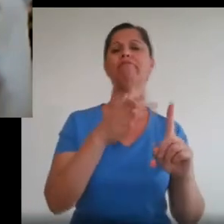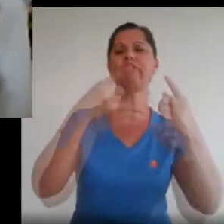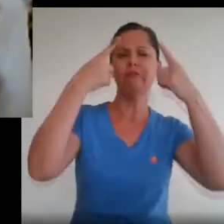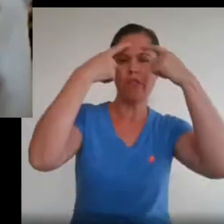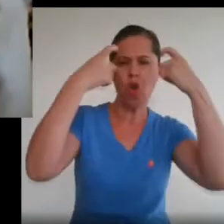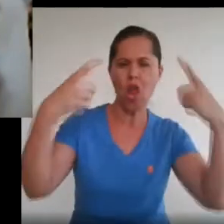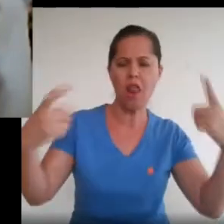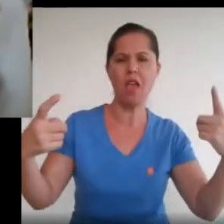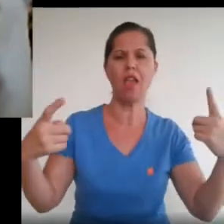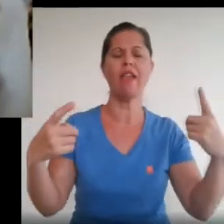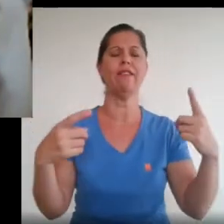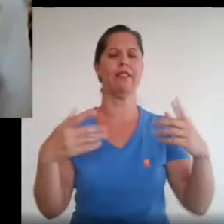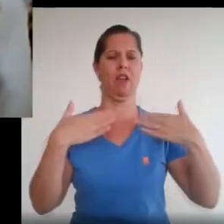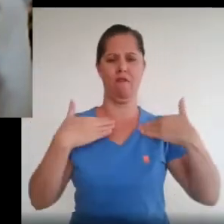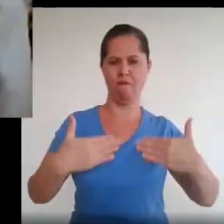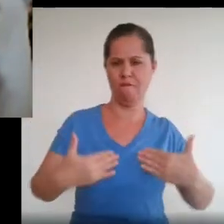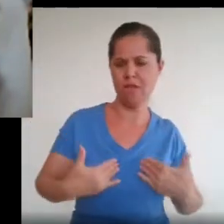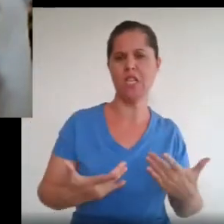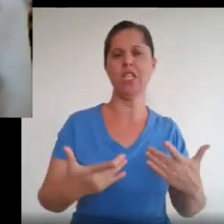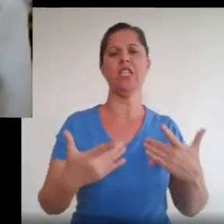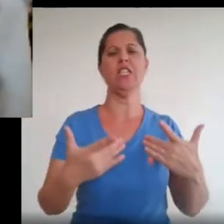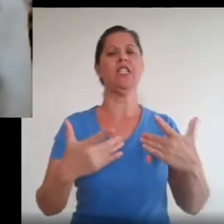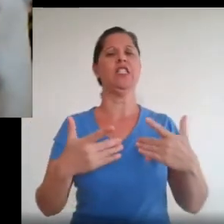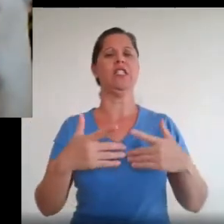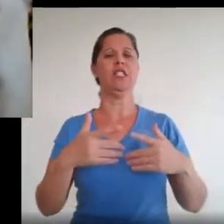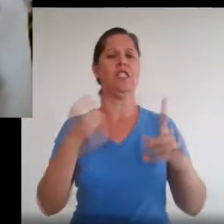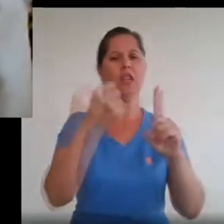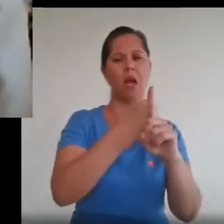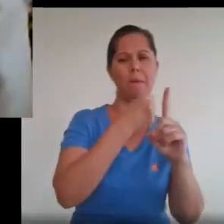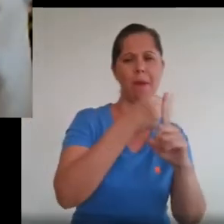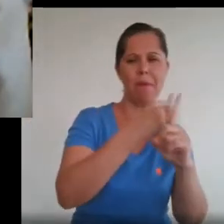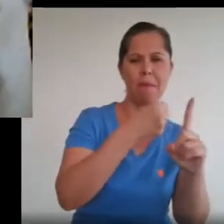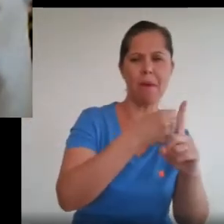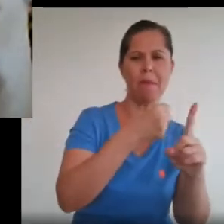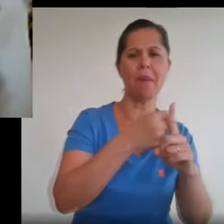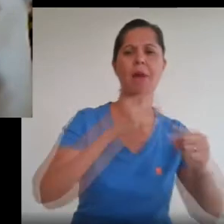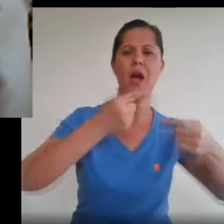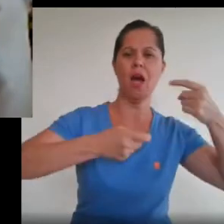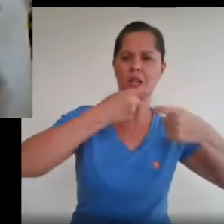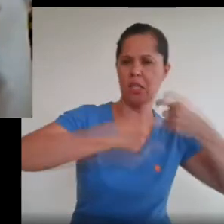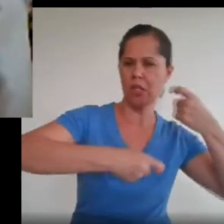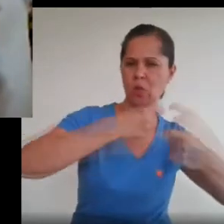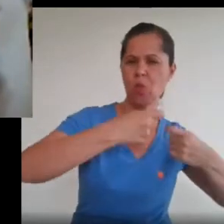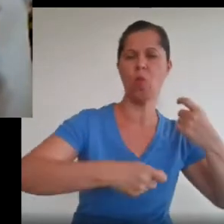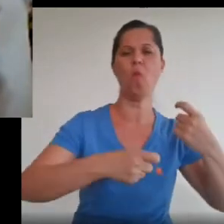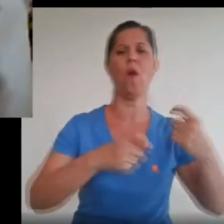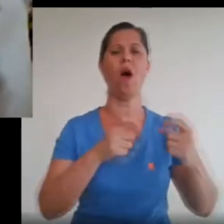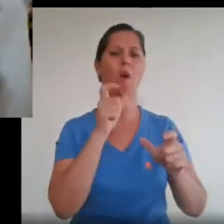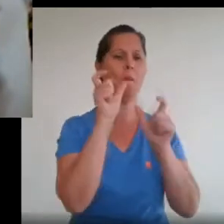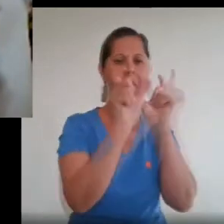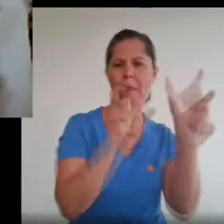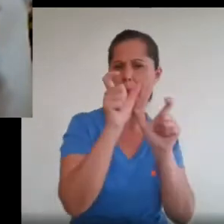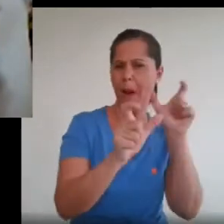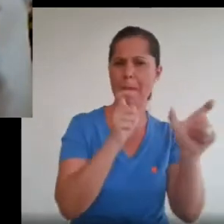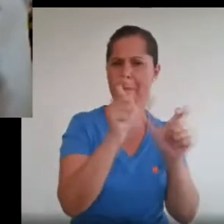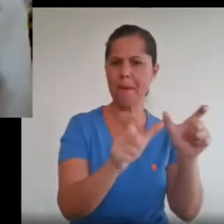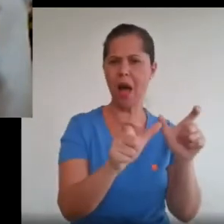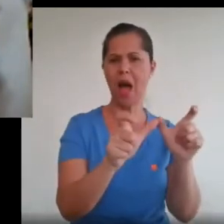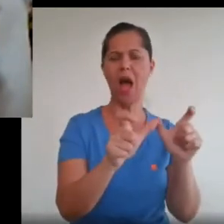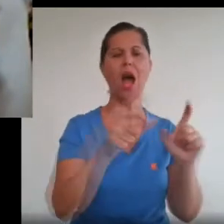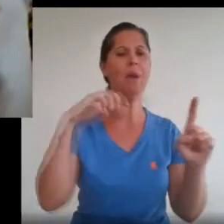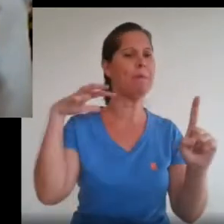verbal, sexual e patrimonial, e o feminicídio, né, que é a violência